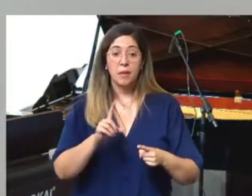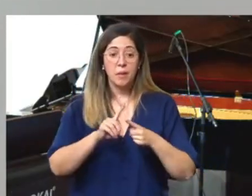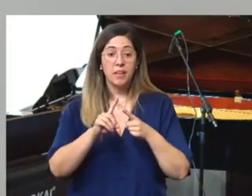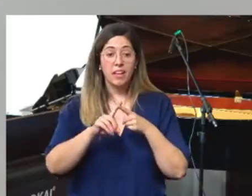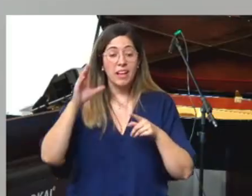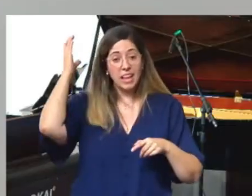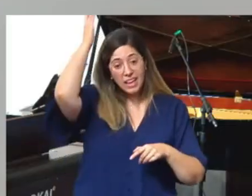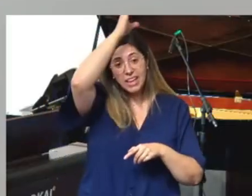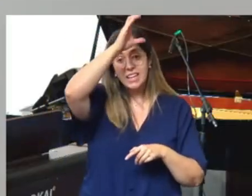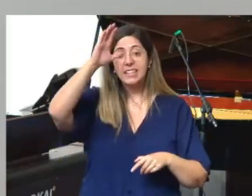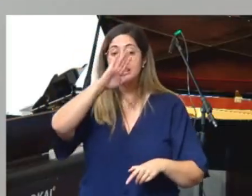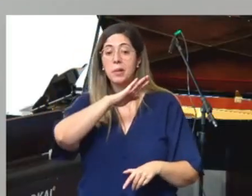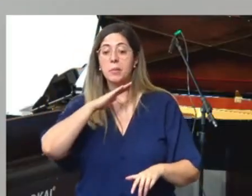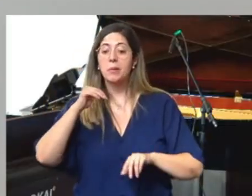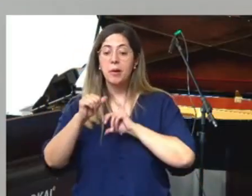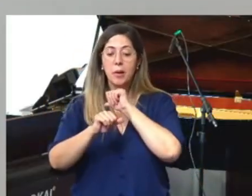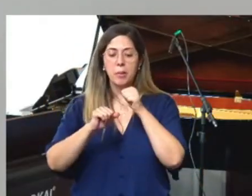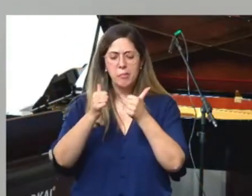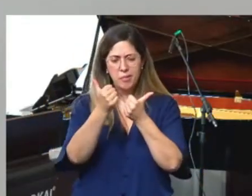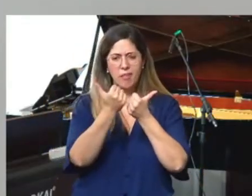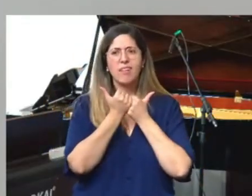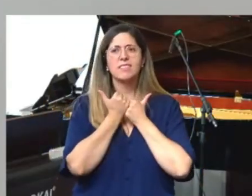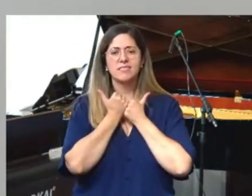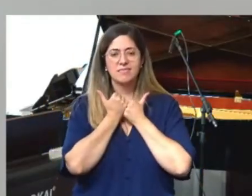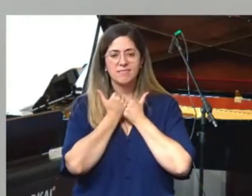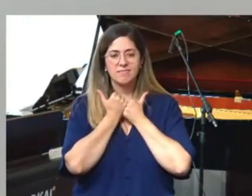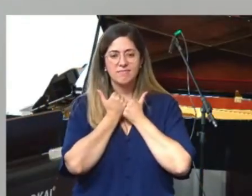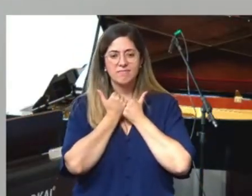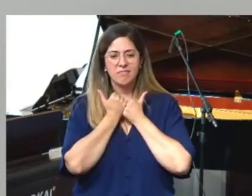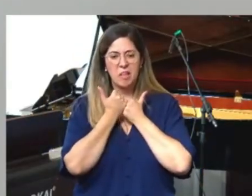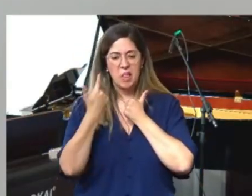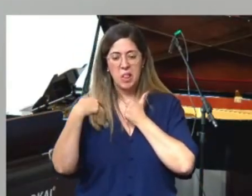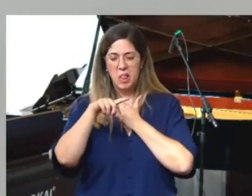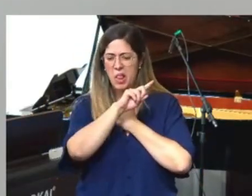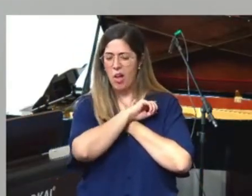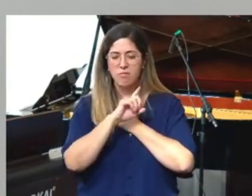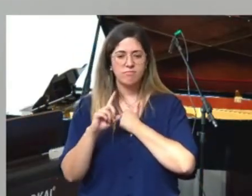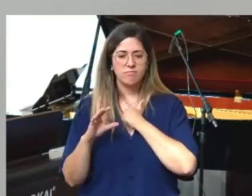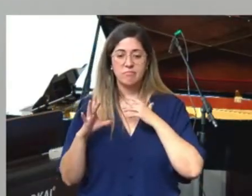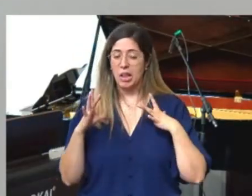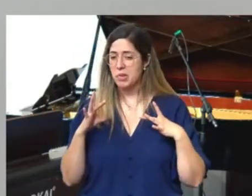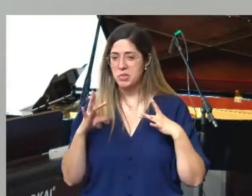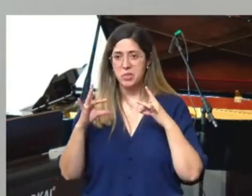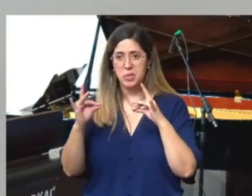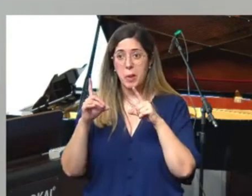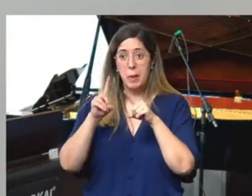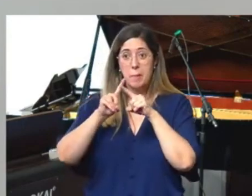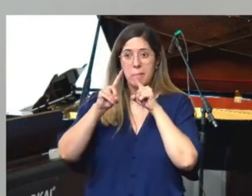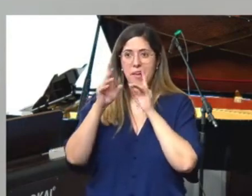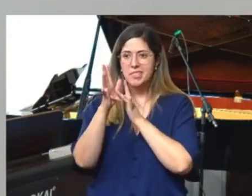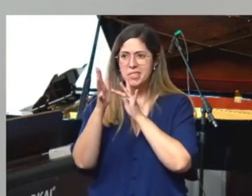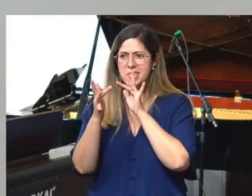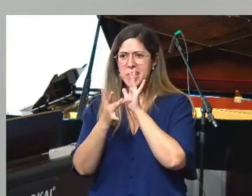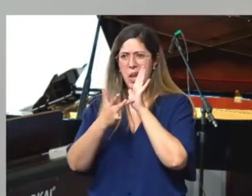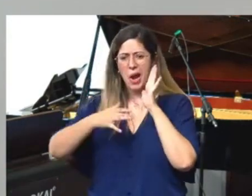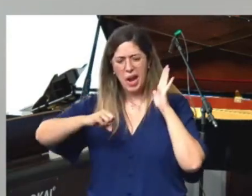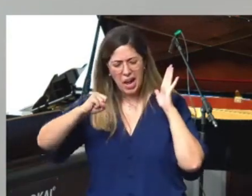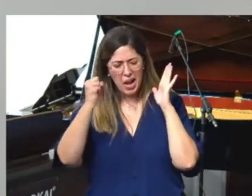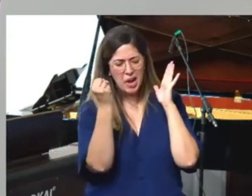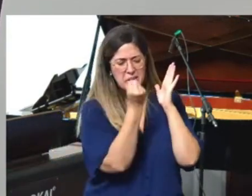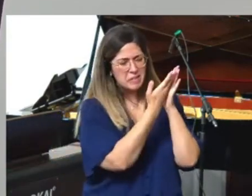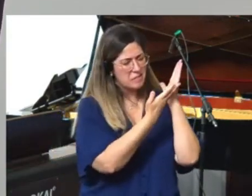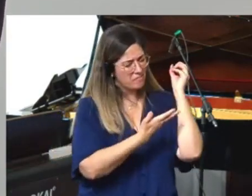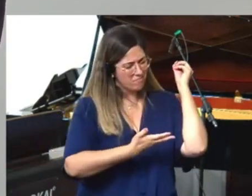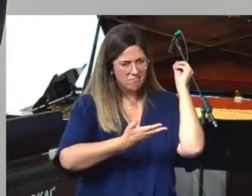Cristo morreu em nosso lugar. Porque Ele foi pregado numa cruz. E Ele morreu a